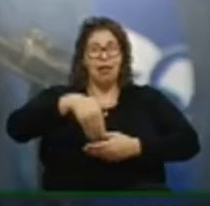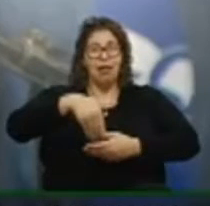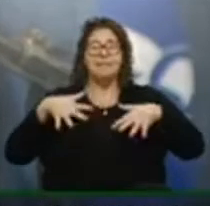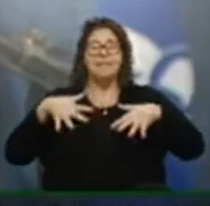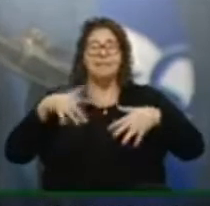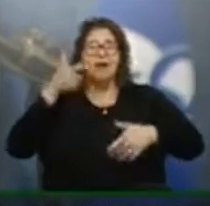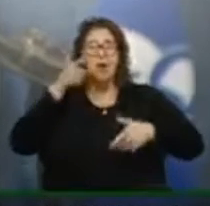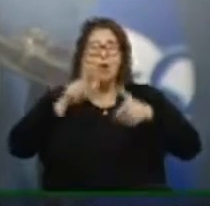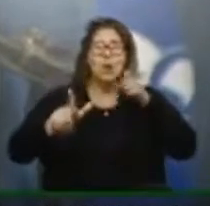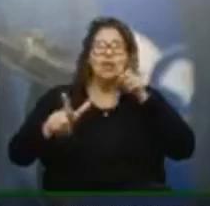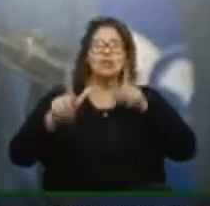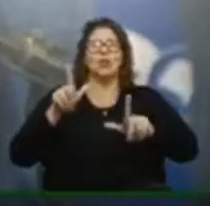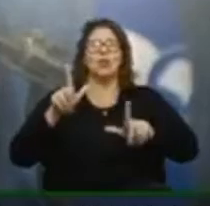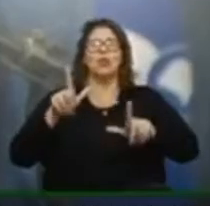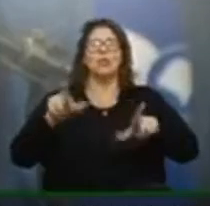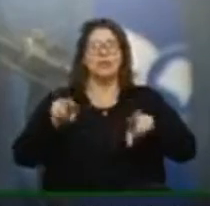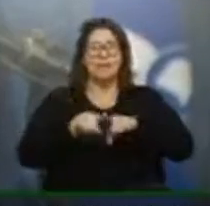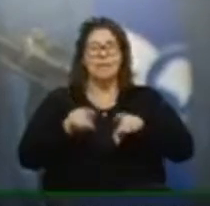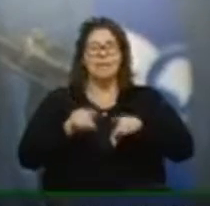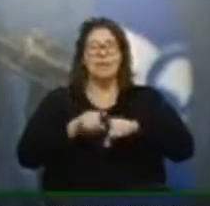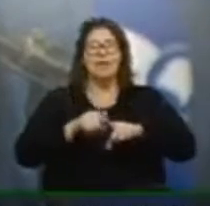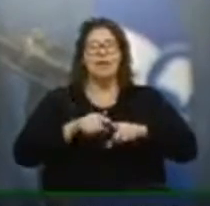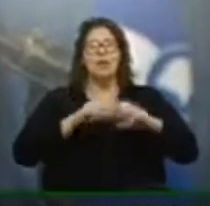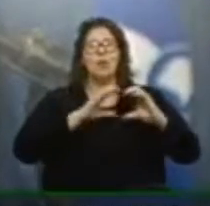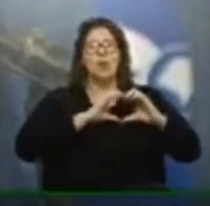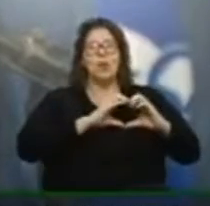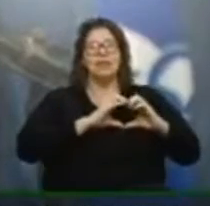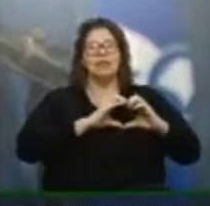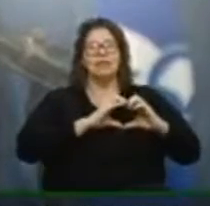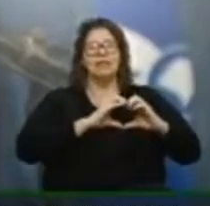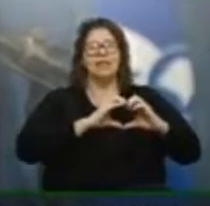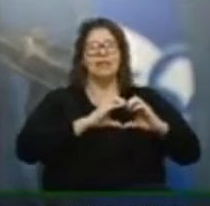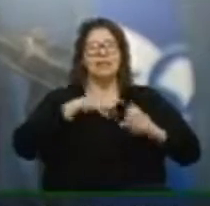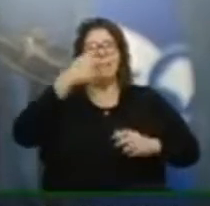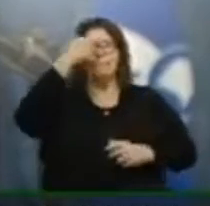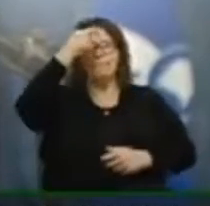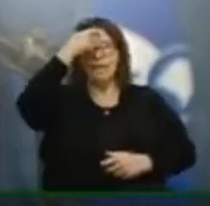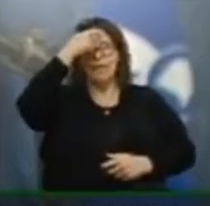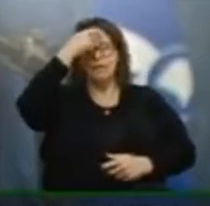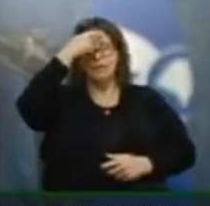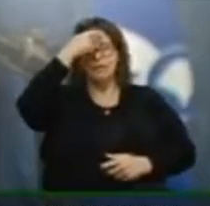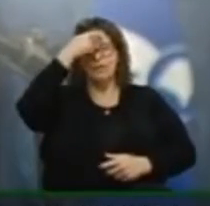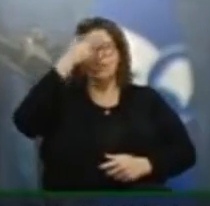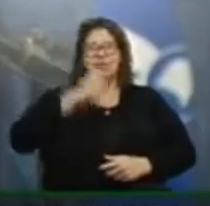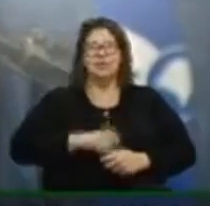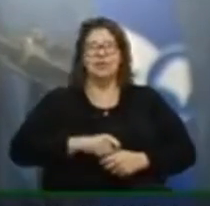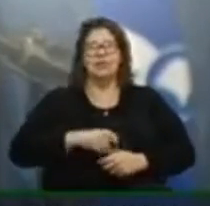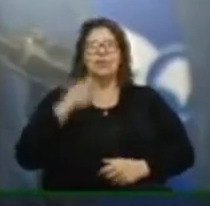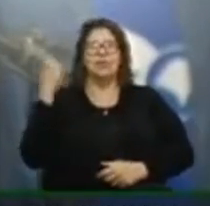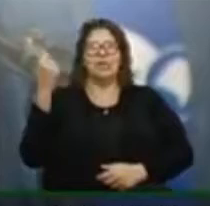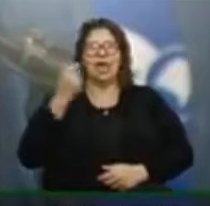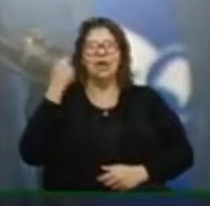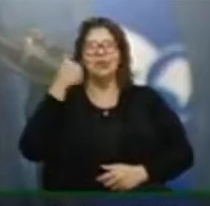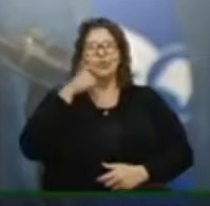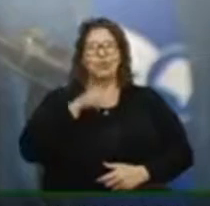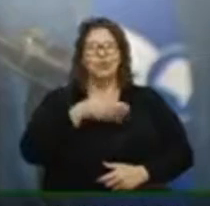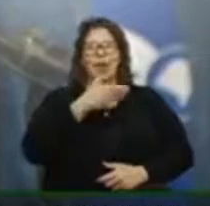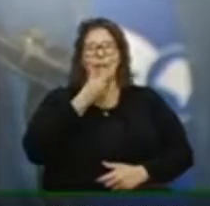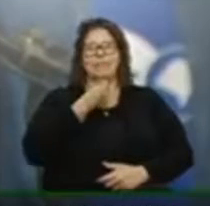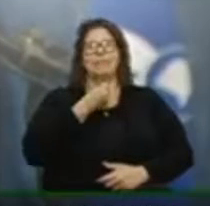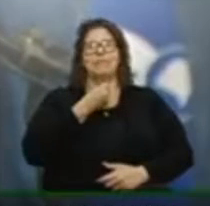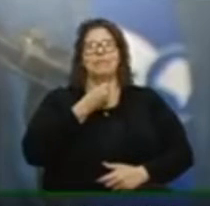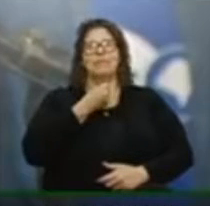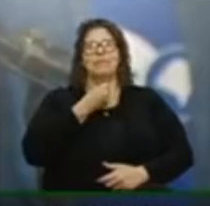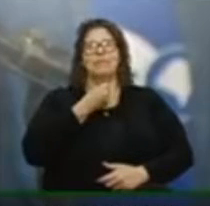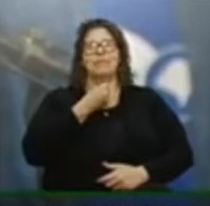conquistou depois disso o coração dele a mente dos gaúchos e das gaúchas eu fico